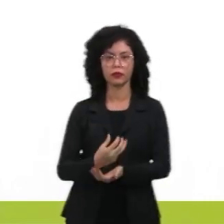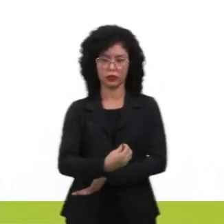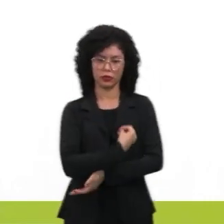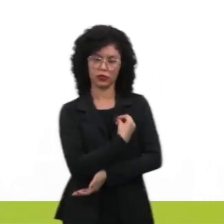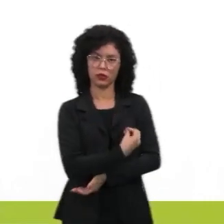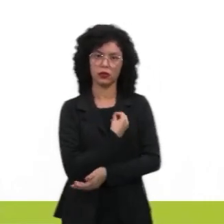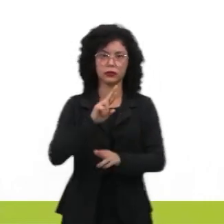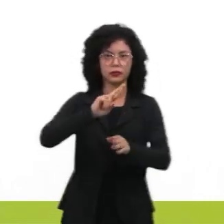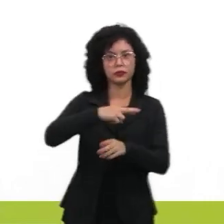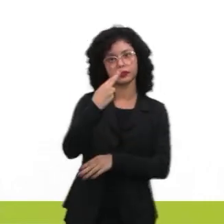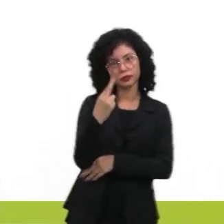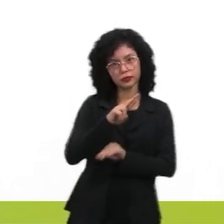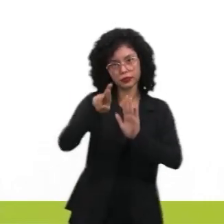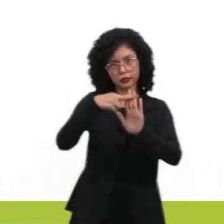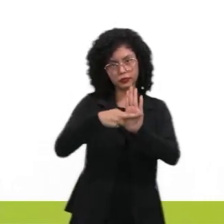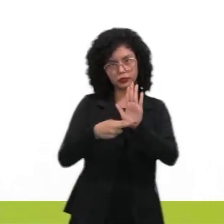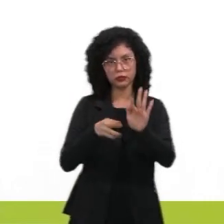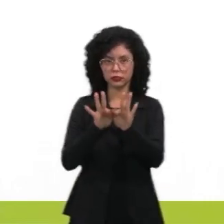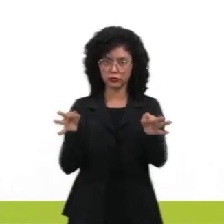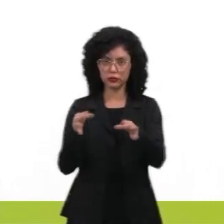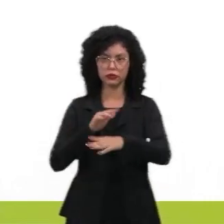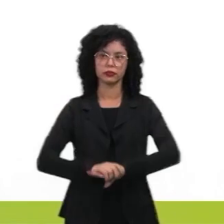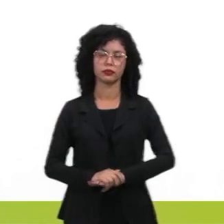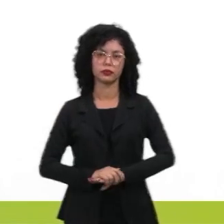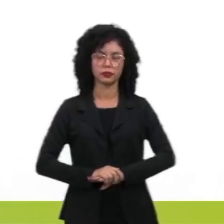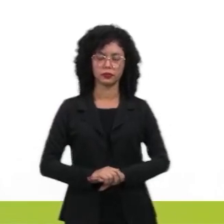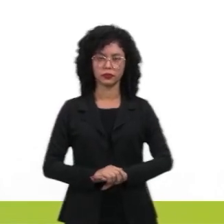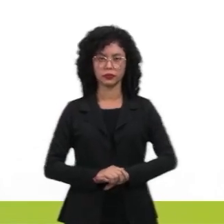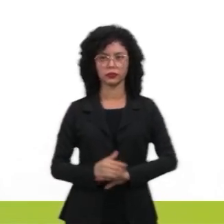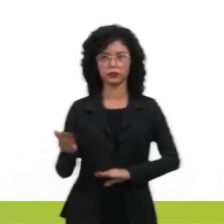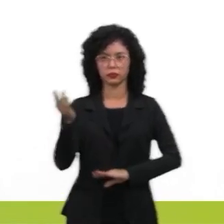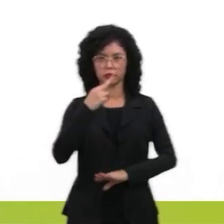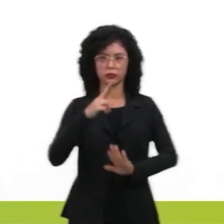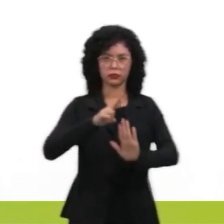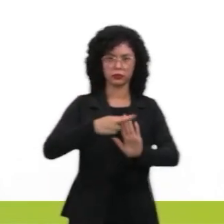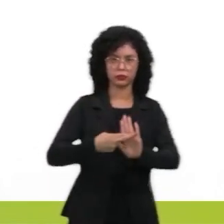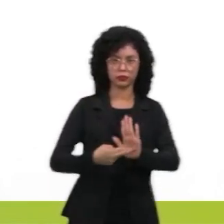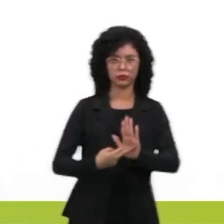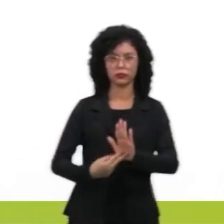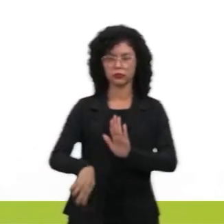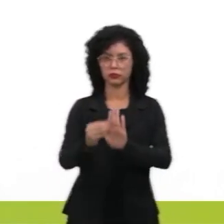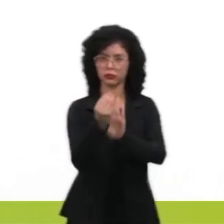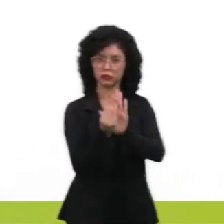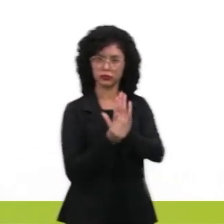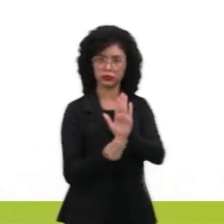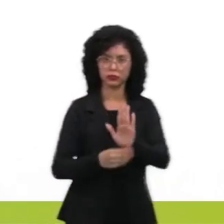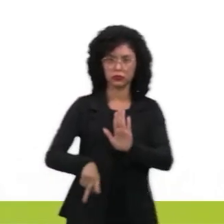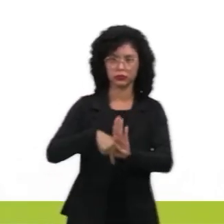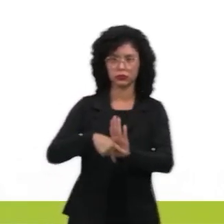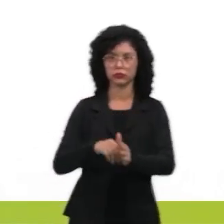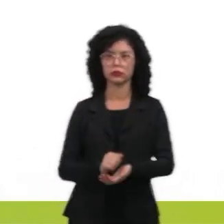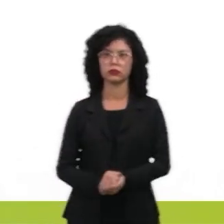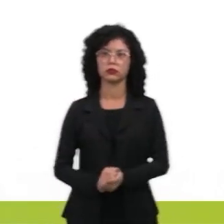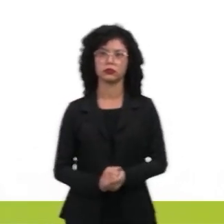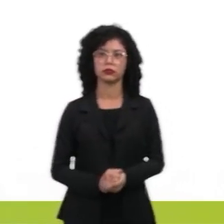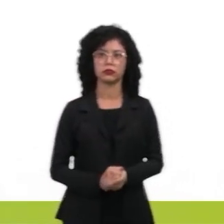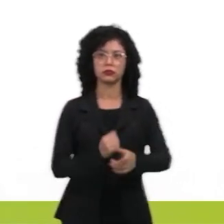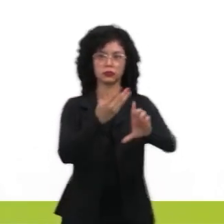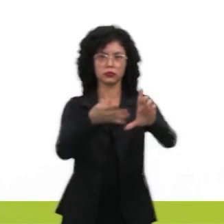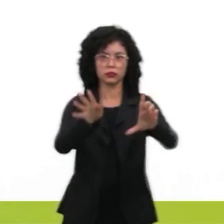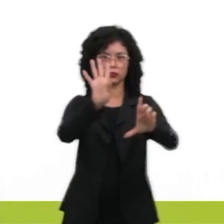vocês sobre regra de 3 simples e composta. Aí vai entrar a dica do professor. Vamos às regras padrões, né, que vocês estudaram a vida inteira. Crie uma tabela